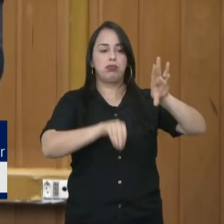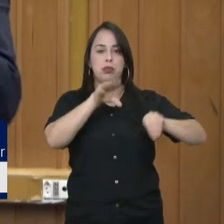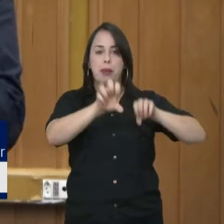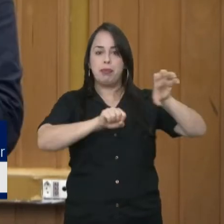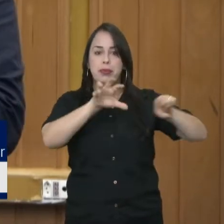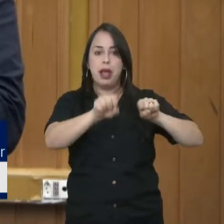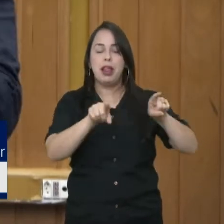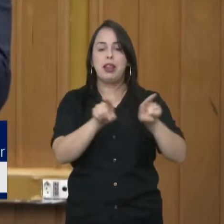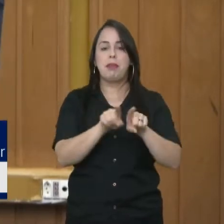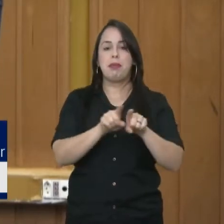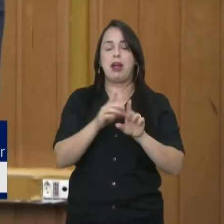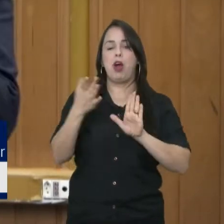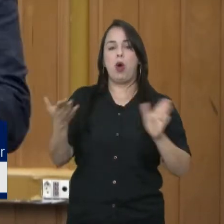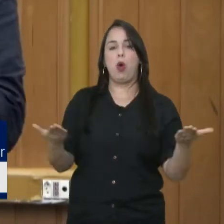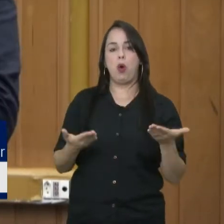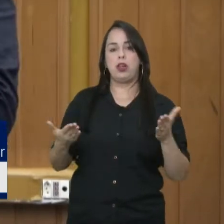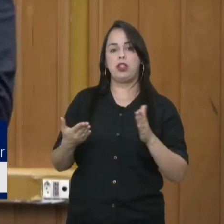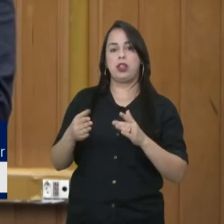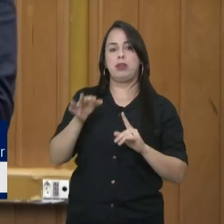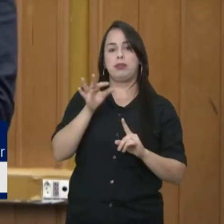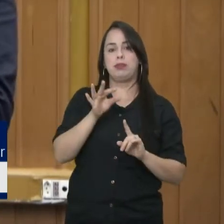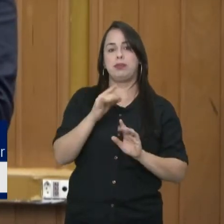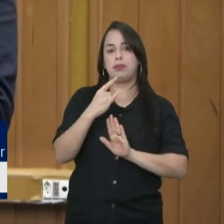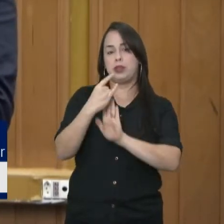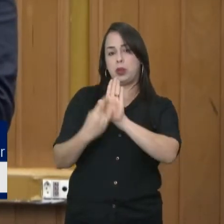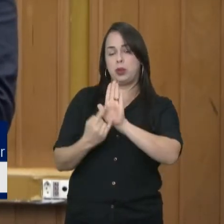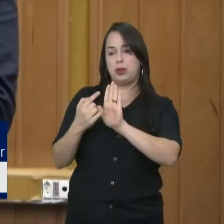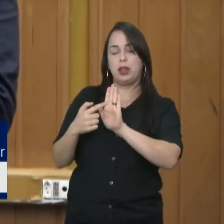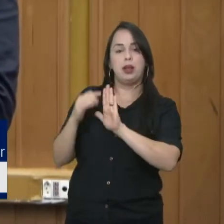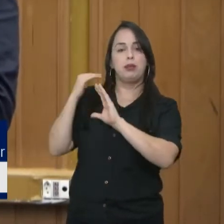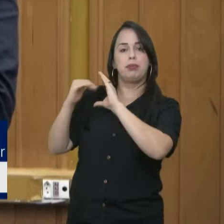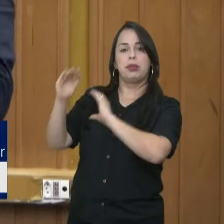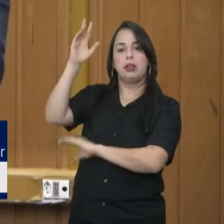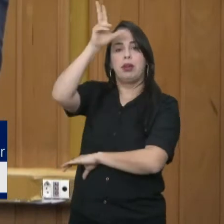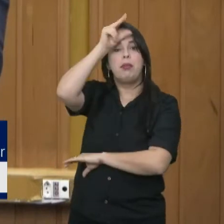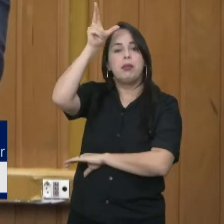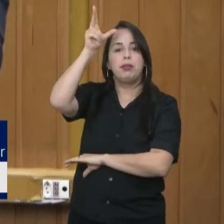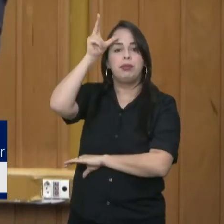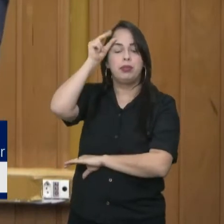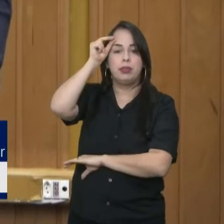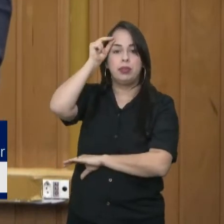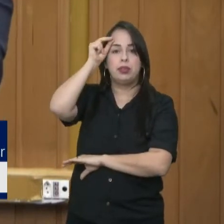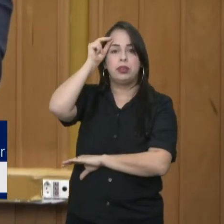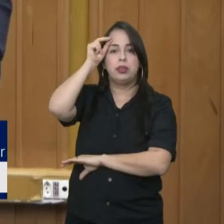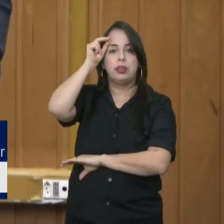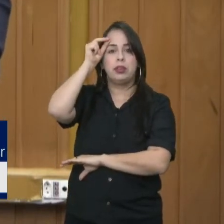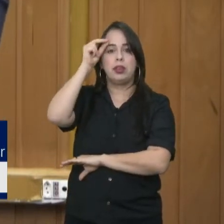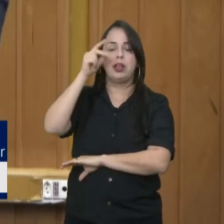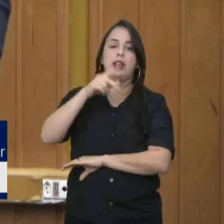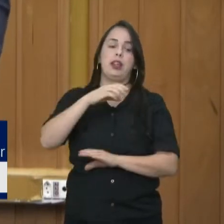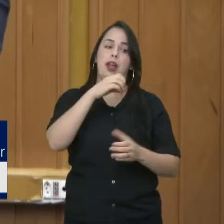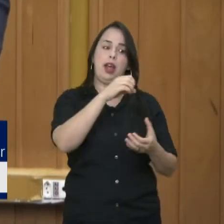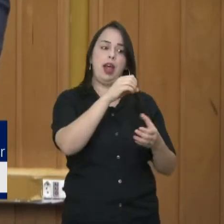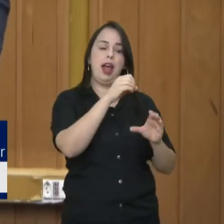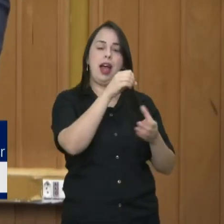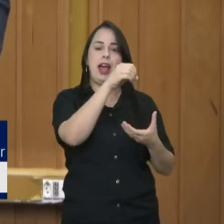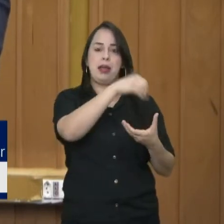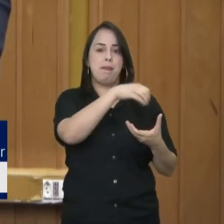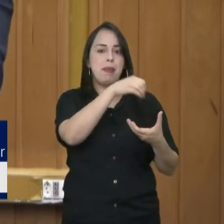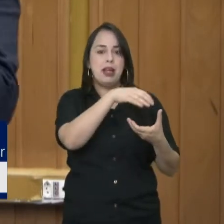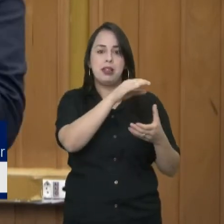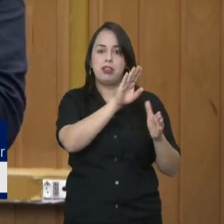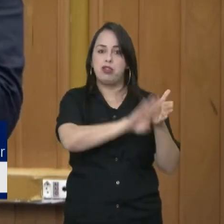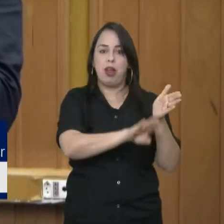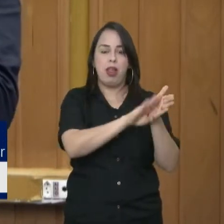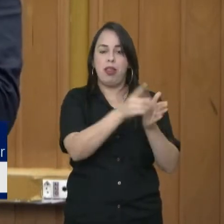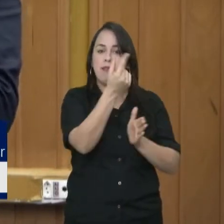nós encaminhamos uma indicação à prefeitura para que seja descontado da empresa esses dias não trabalhados, né?